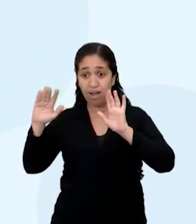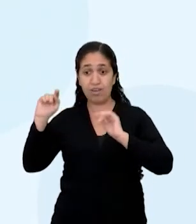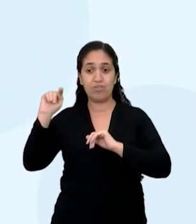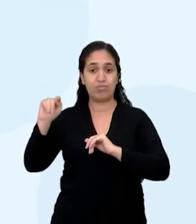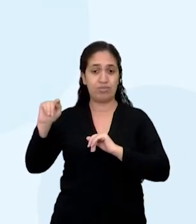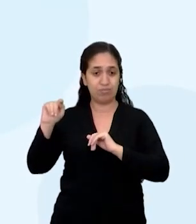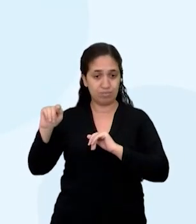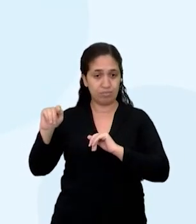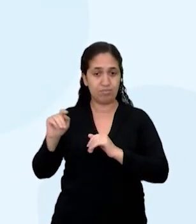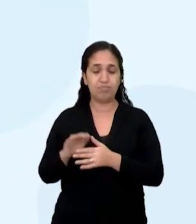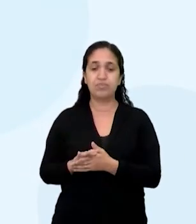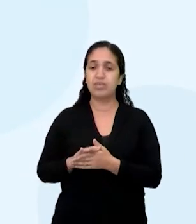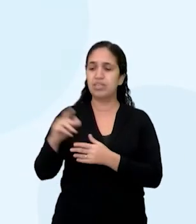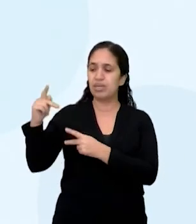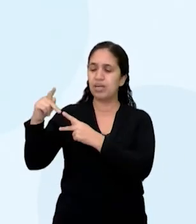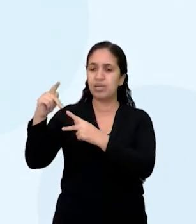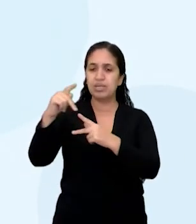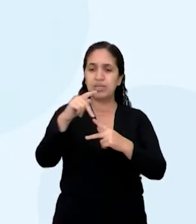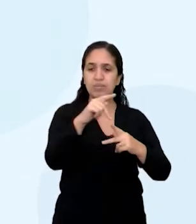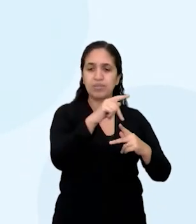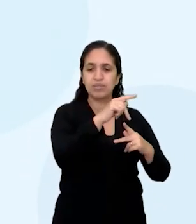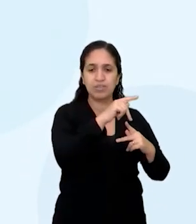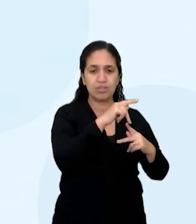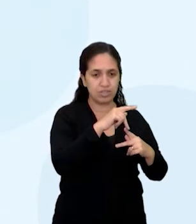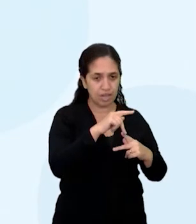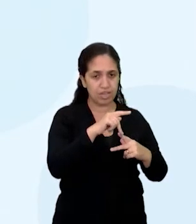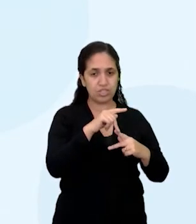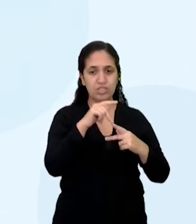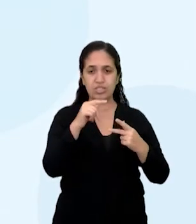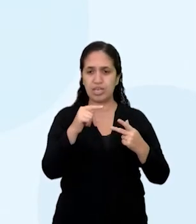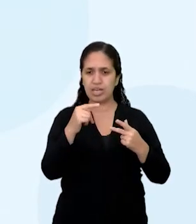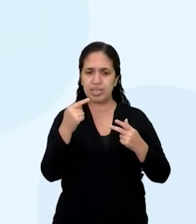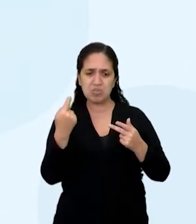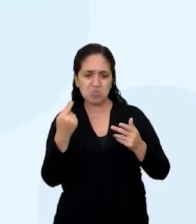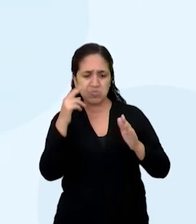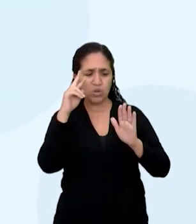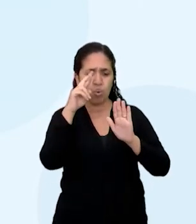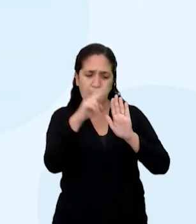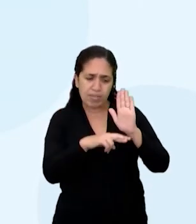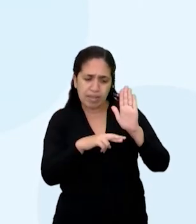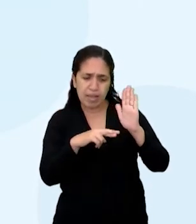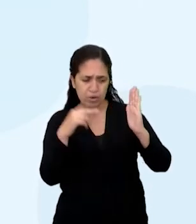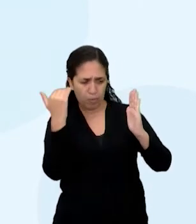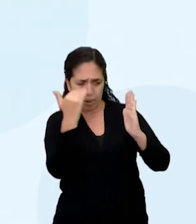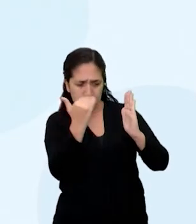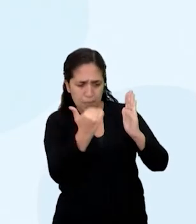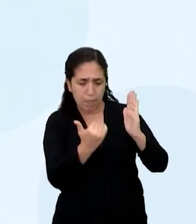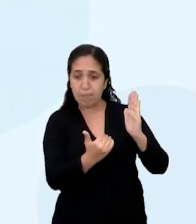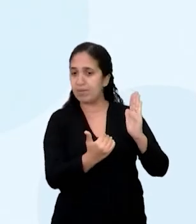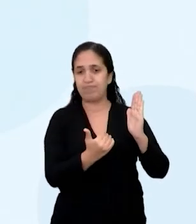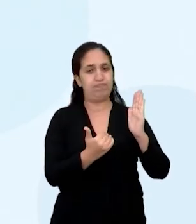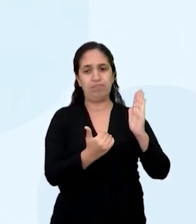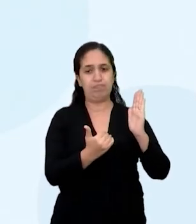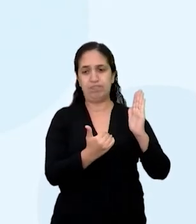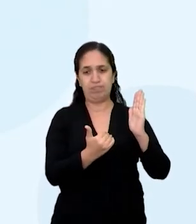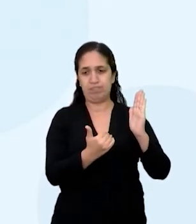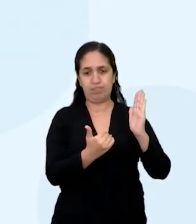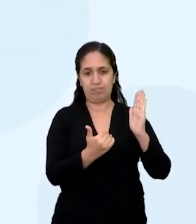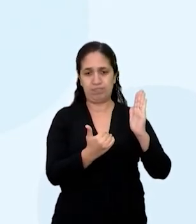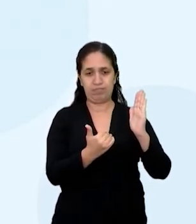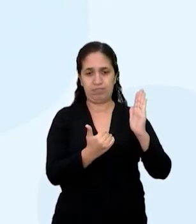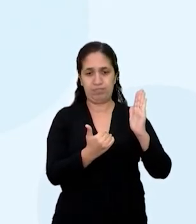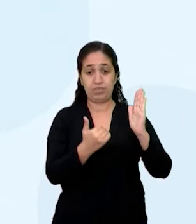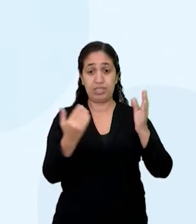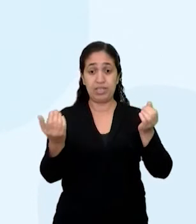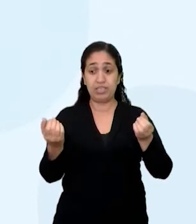importância. E que estes personagens não seguem um roteiro ou script pré-definido, e